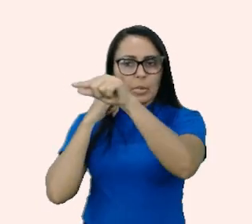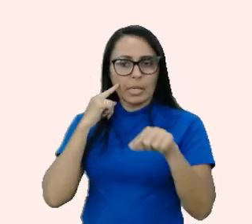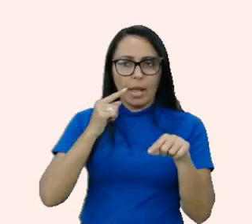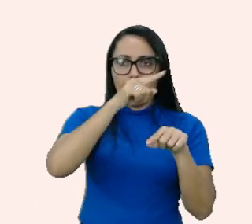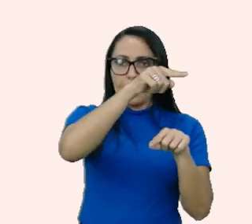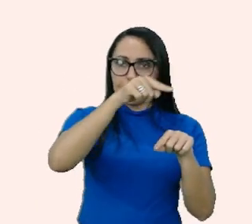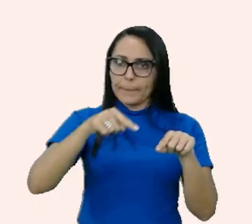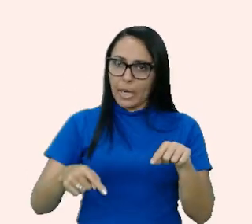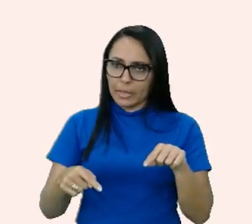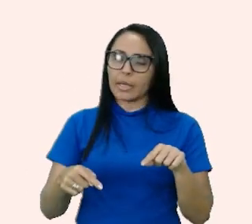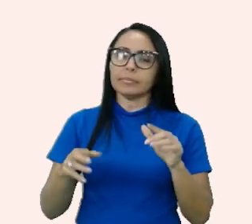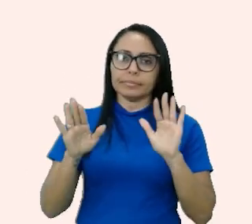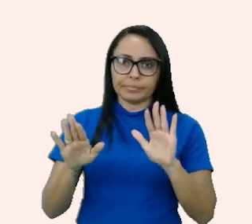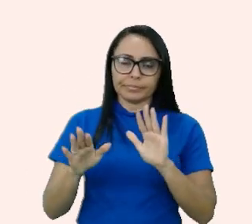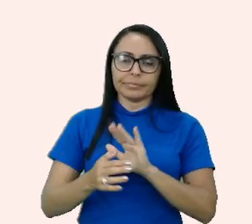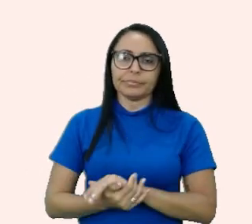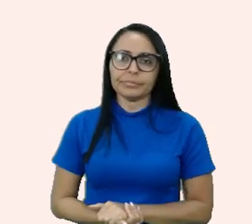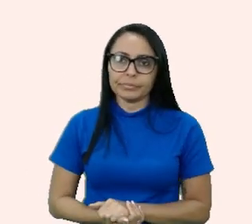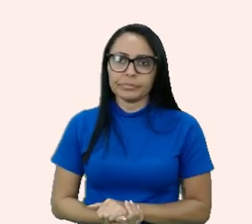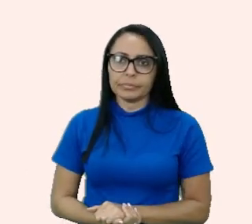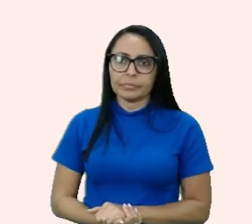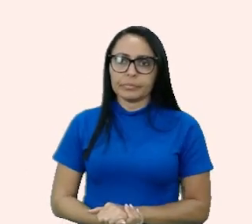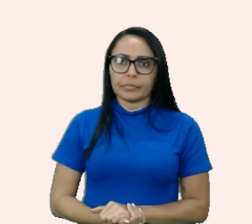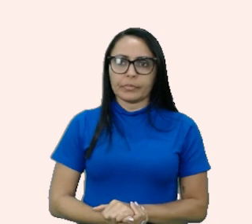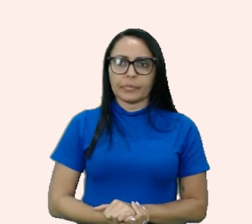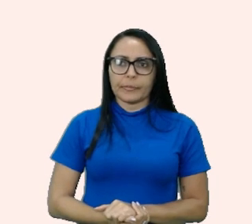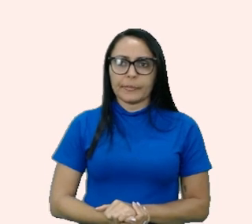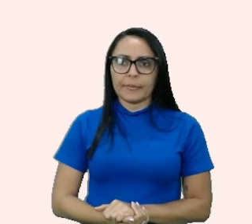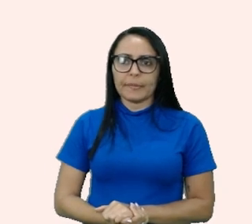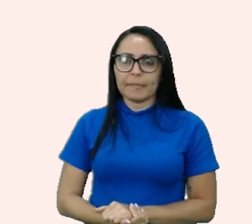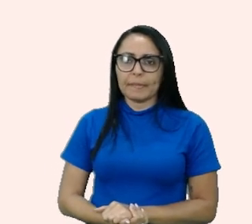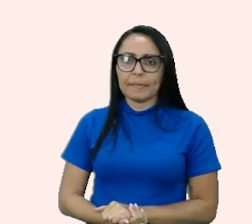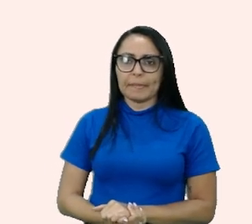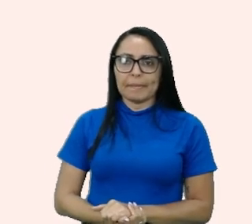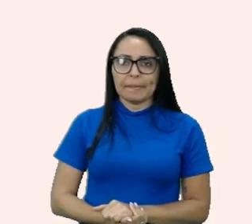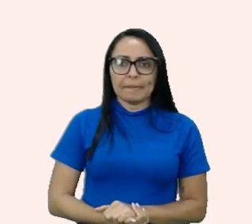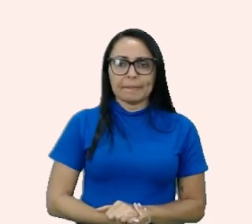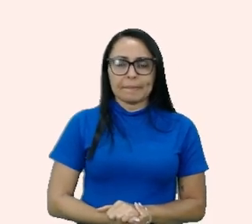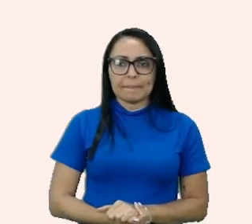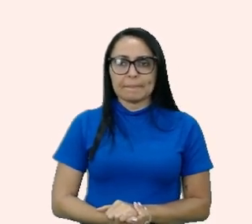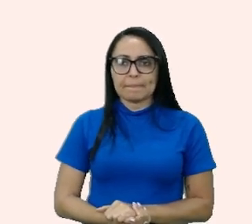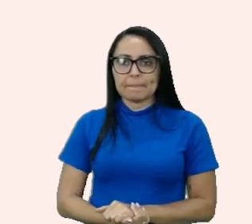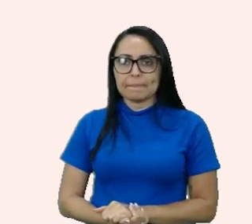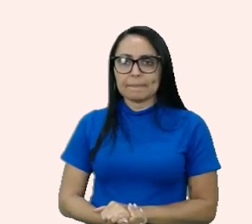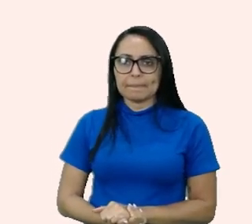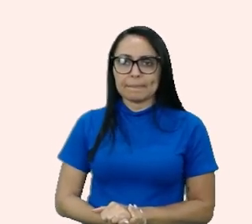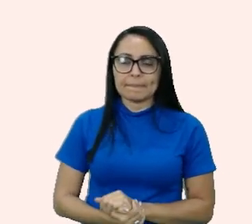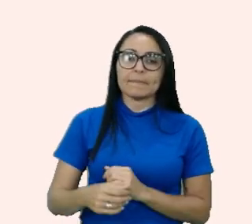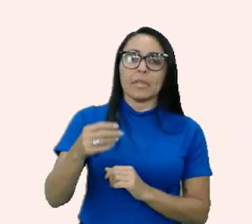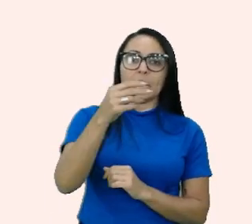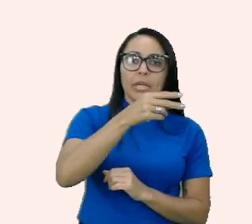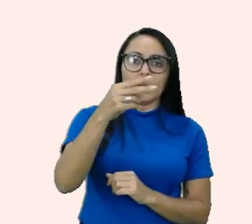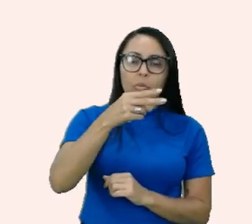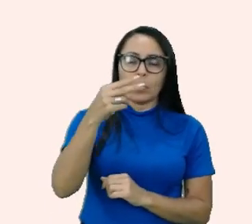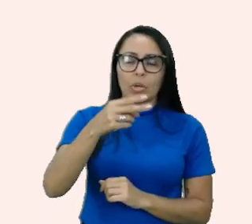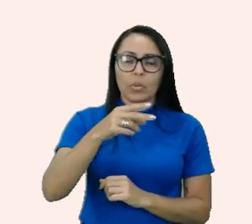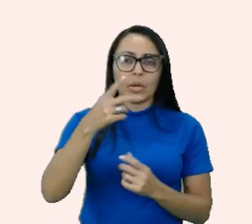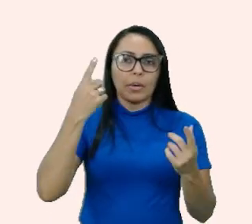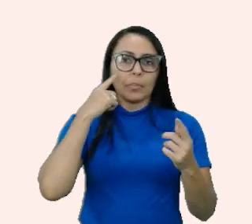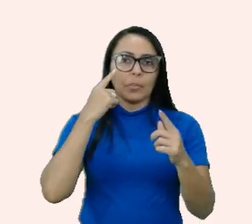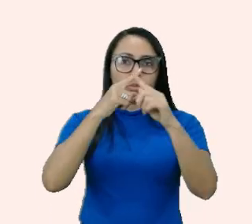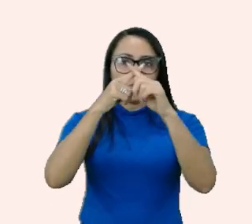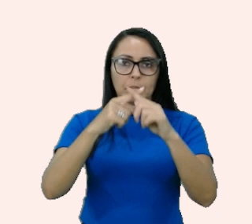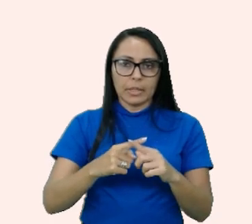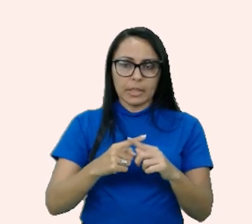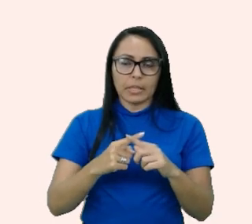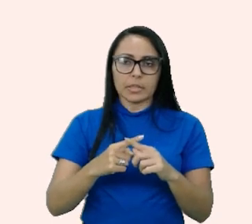meios e os extremos. Ó, elementos que estão nos extremos multiplicados igual a multiplicação dos elementos